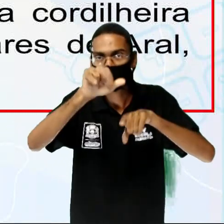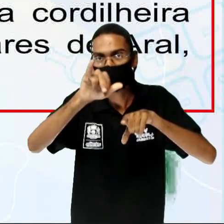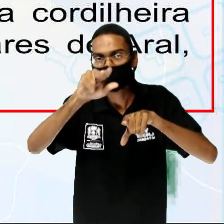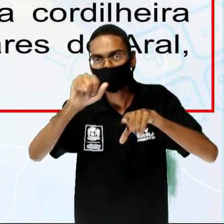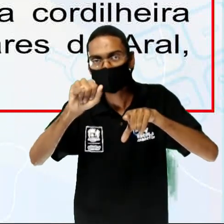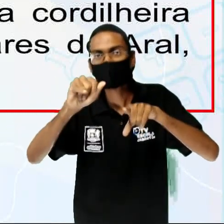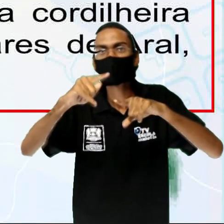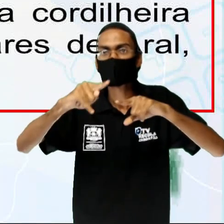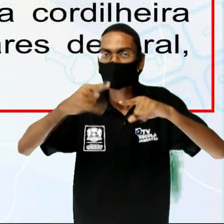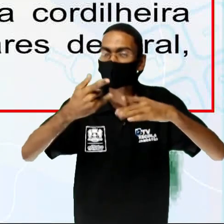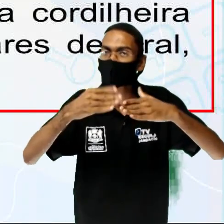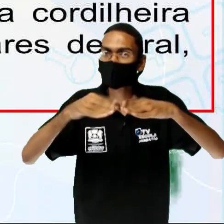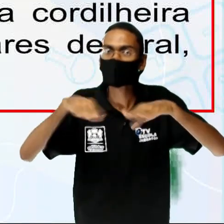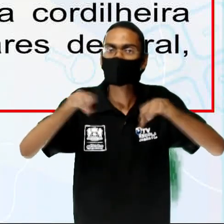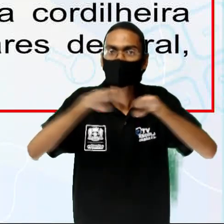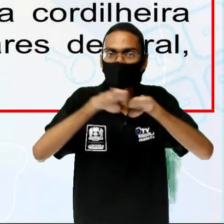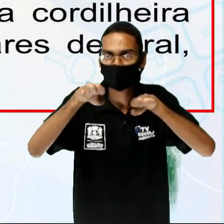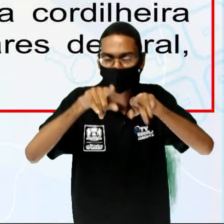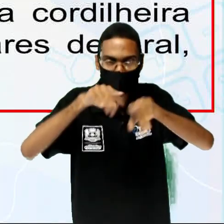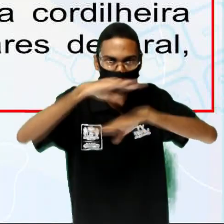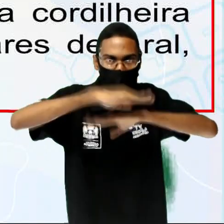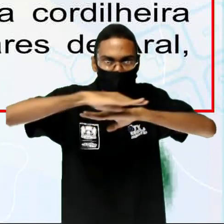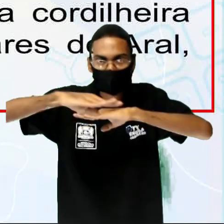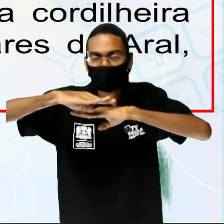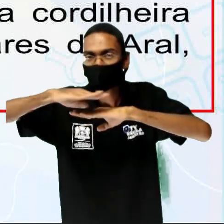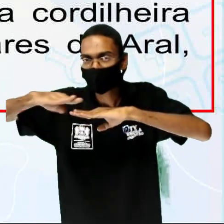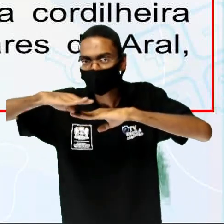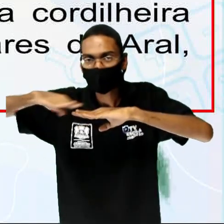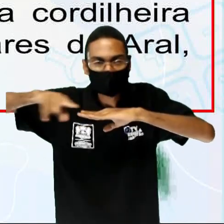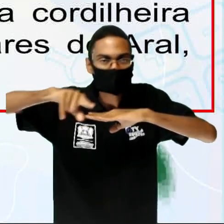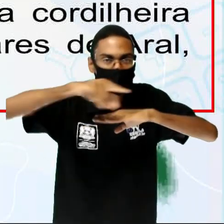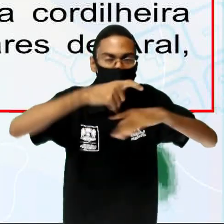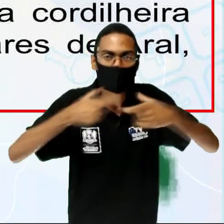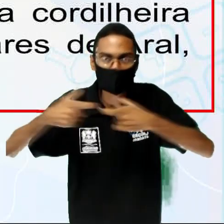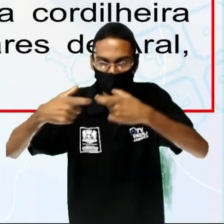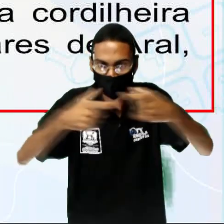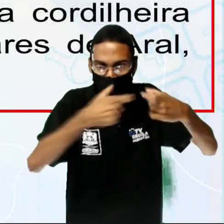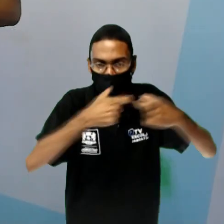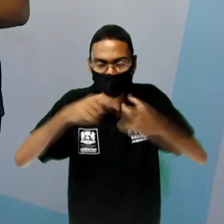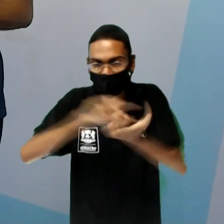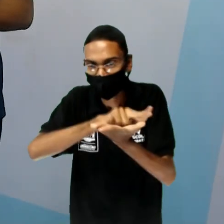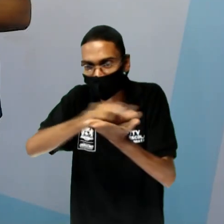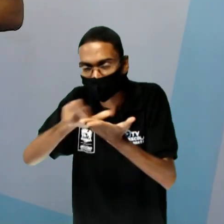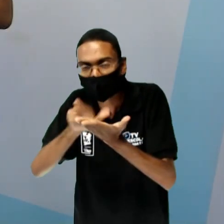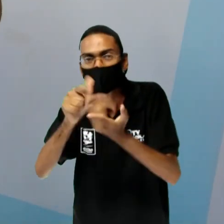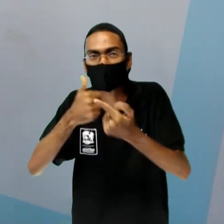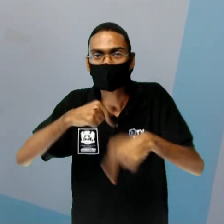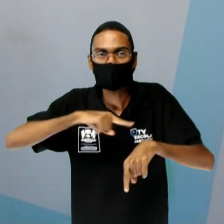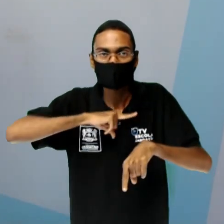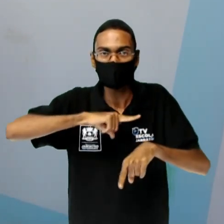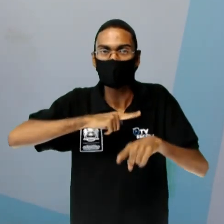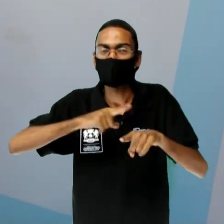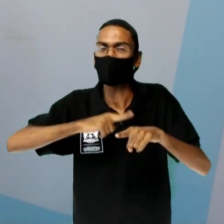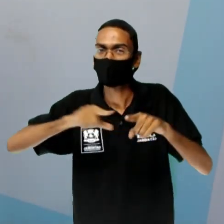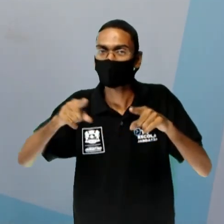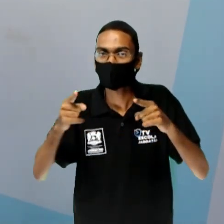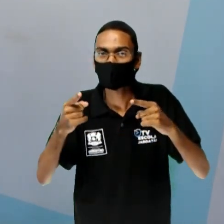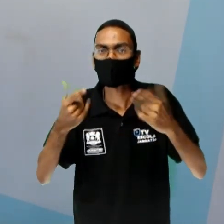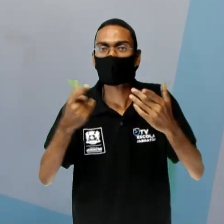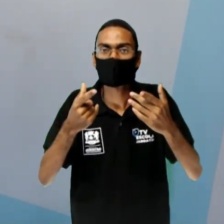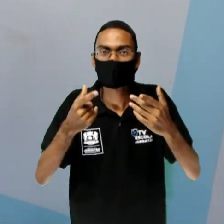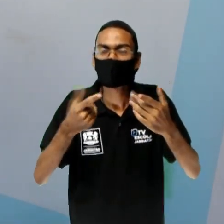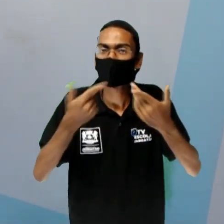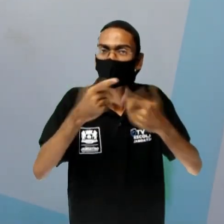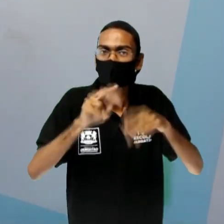depressões dos mares de Aral, Cáspio e Morto. Então, observe, a gente tem, né, várias unidades geomorfológicas